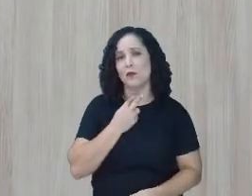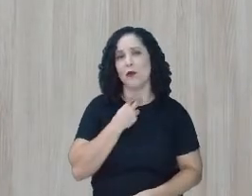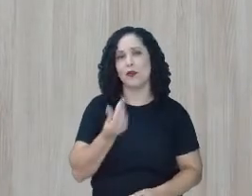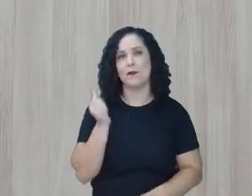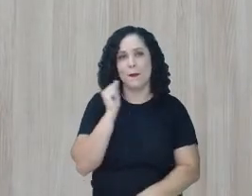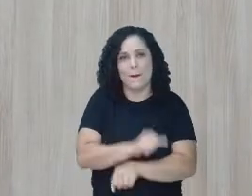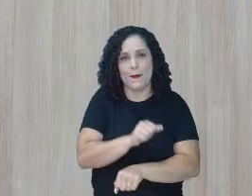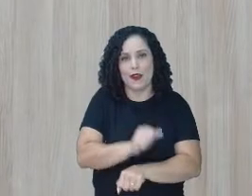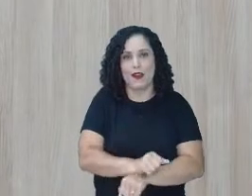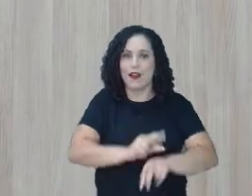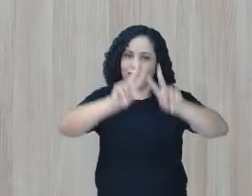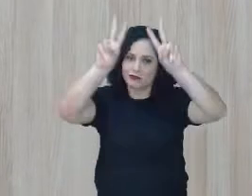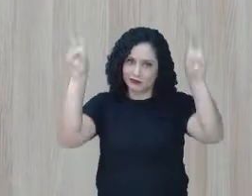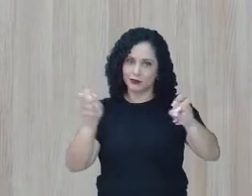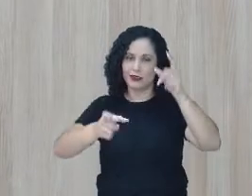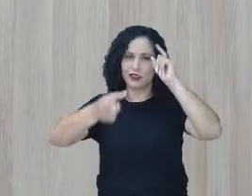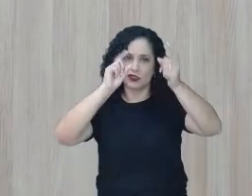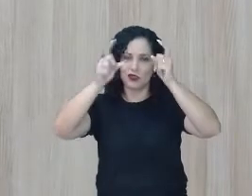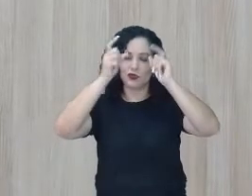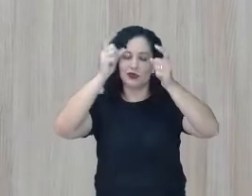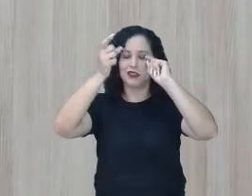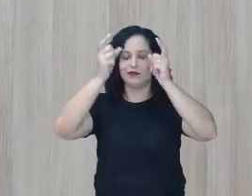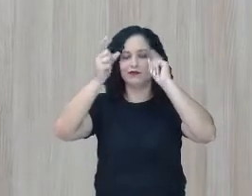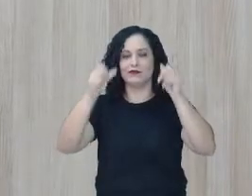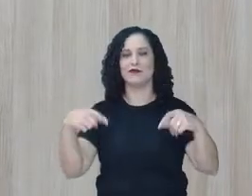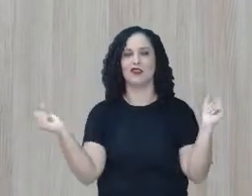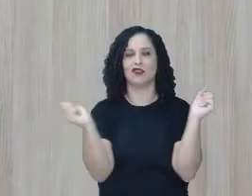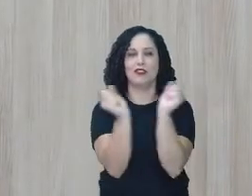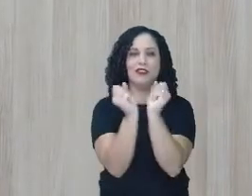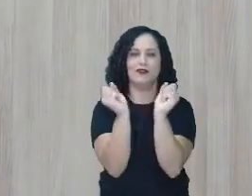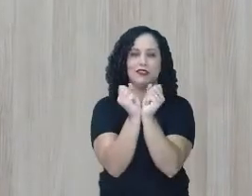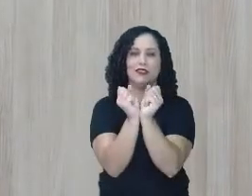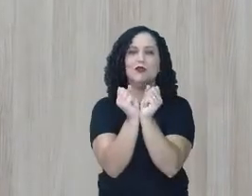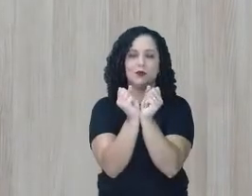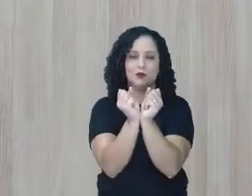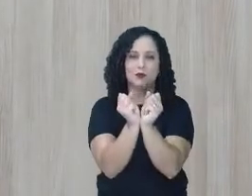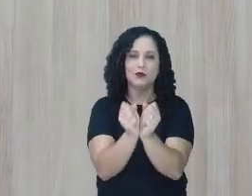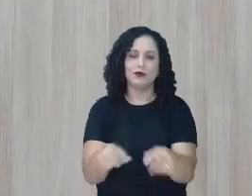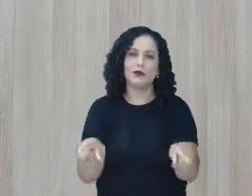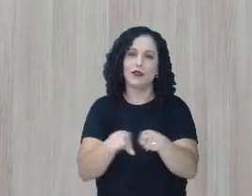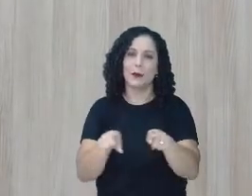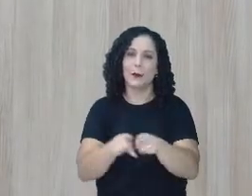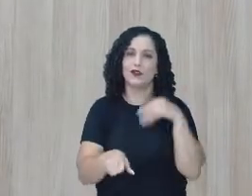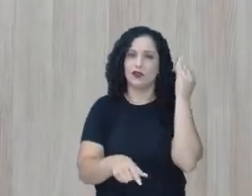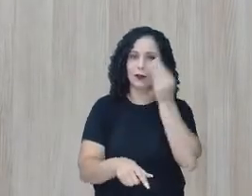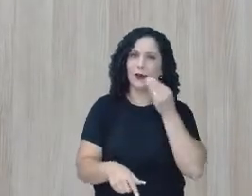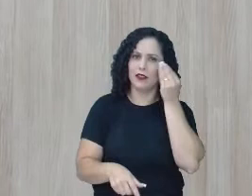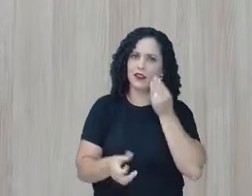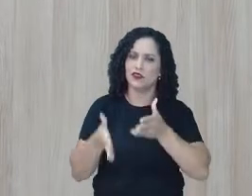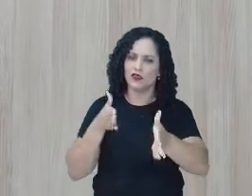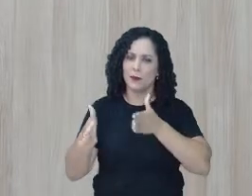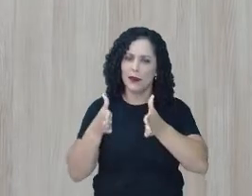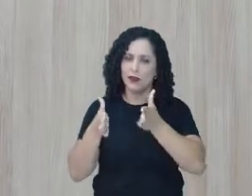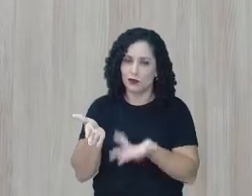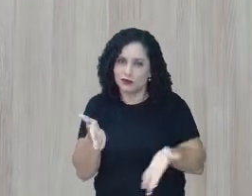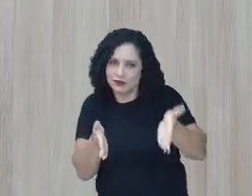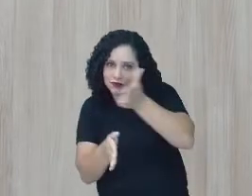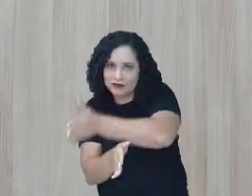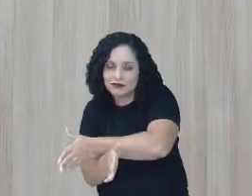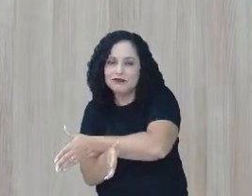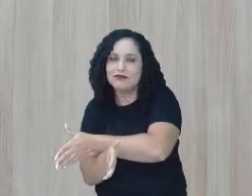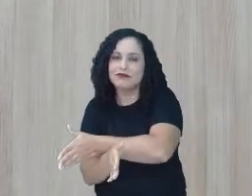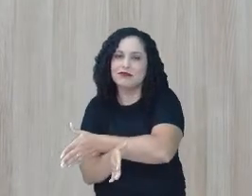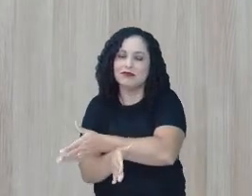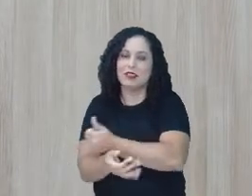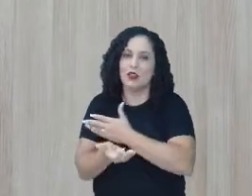falar sobre, né, essa escravidão e deixar de vivenciar de fato esse período pós-abolição e